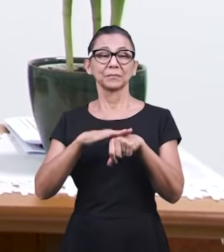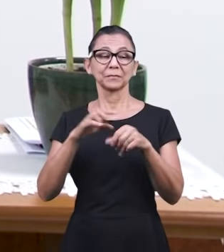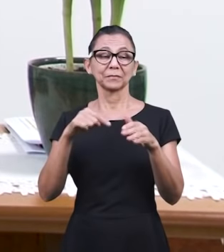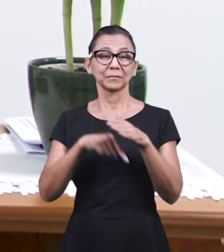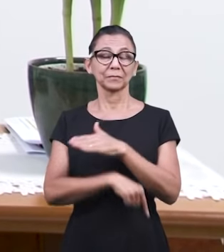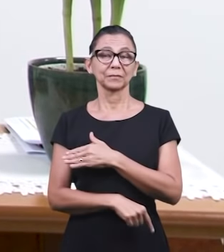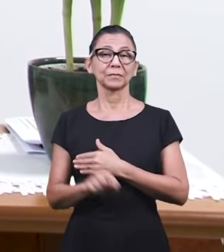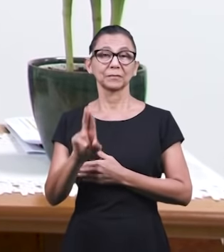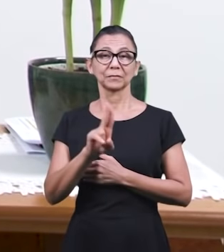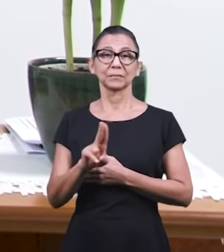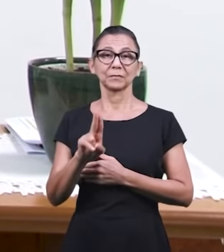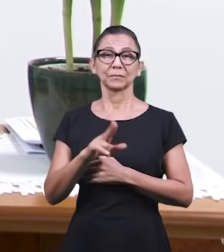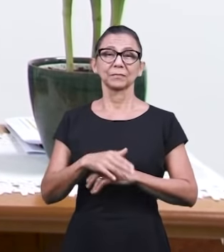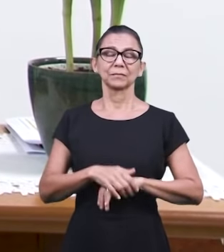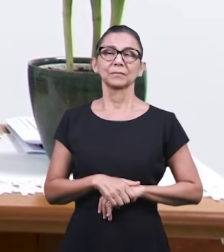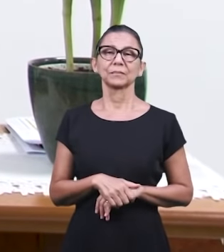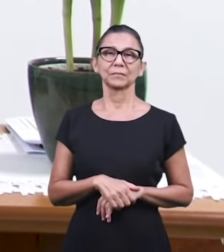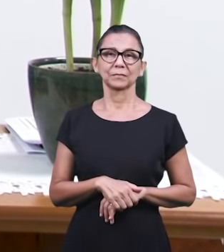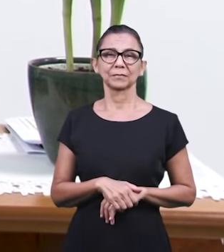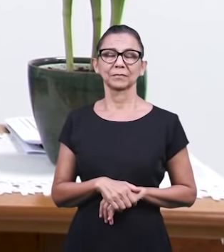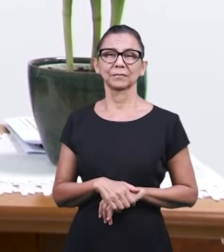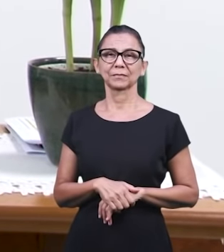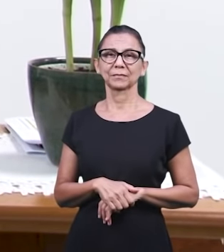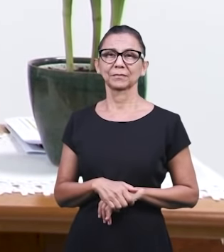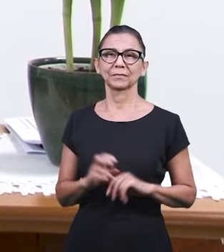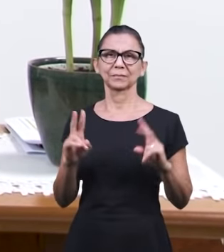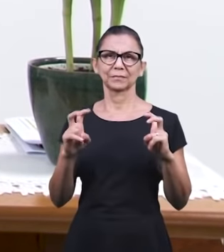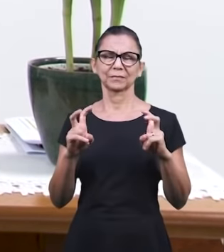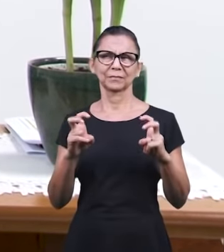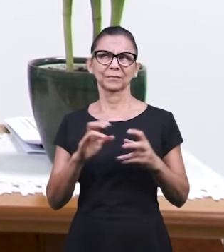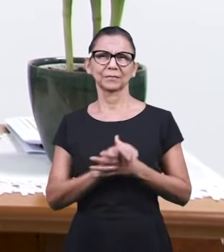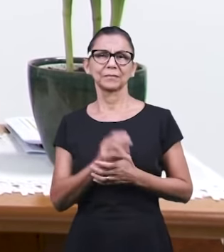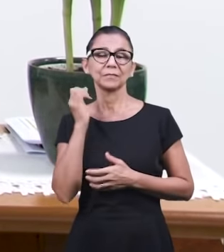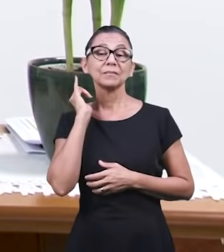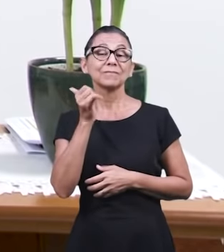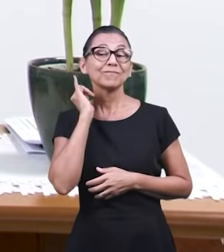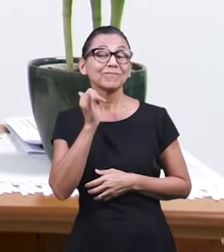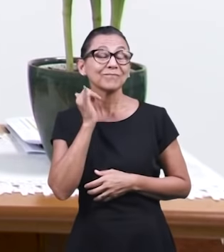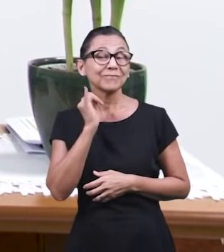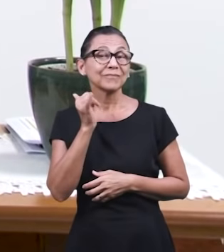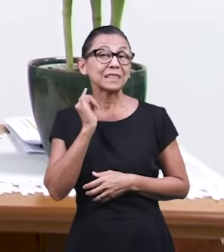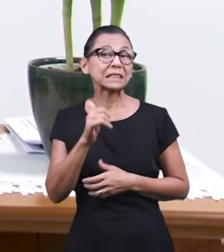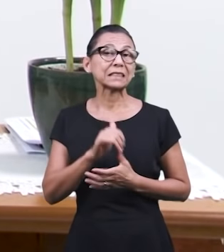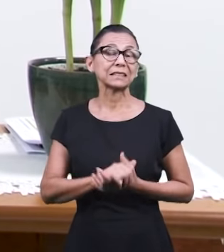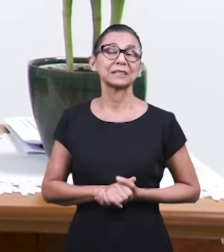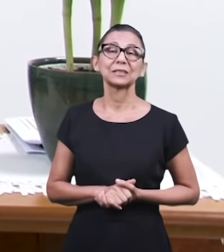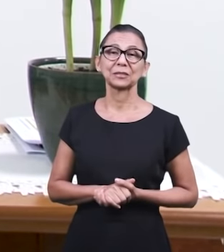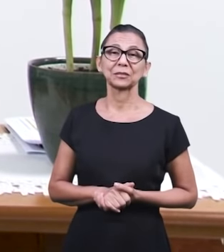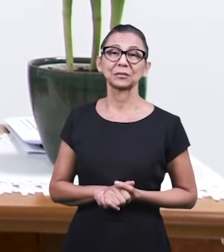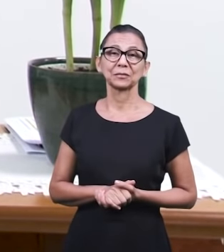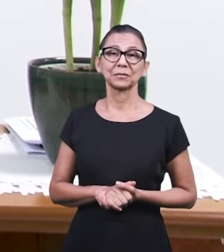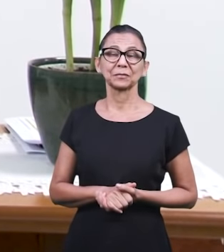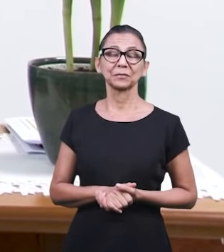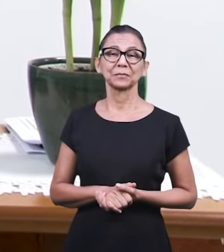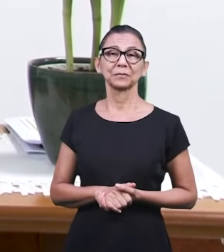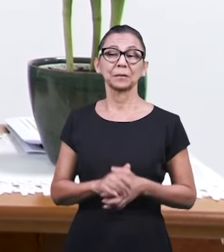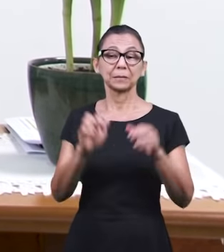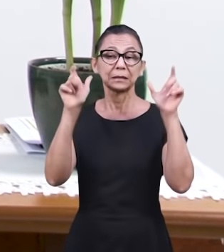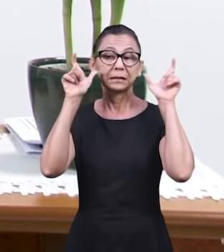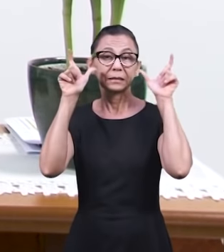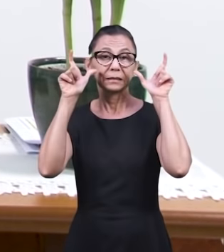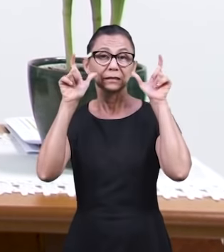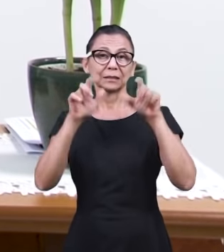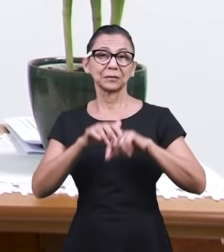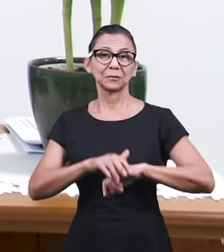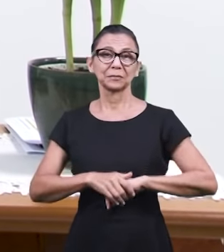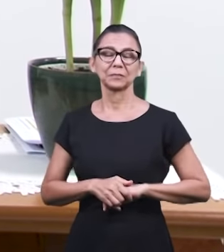aprofundado. E quando usamos a expressão incomodando é no sentido positivo, ou seja, nos alertando, nos chamando a atenção. E o que nós temos